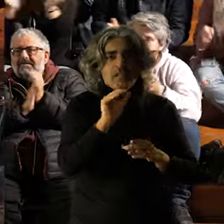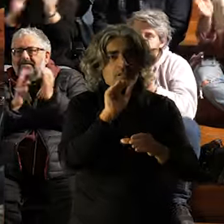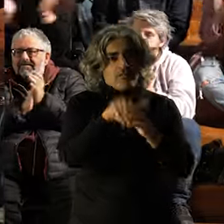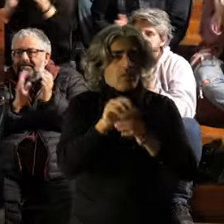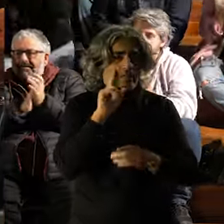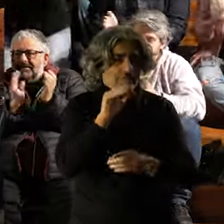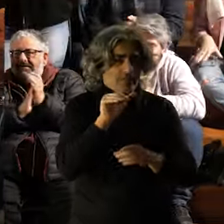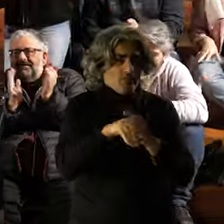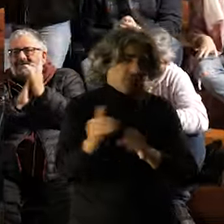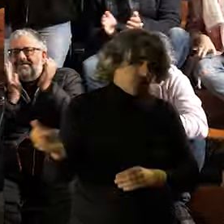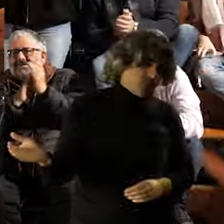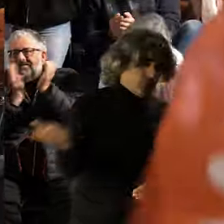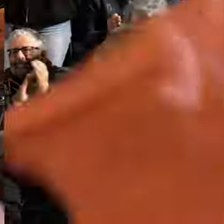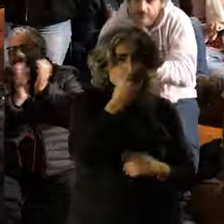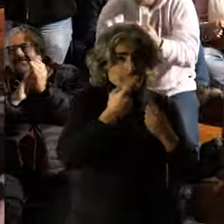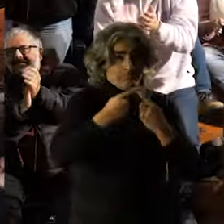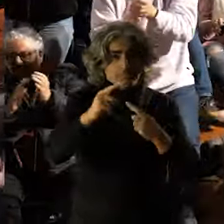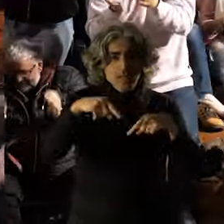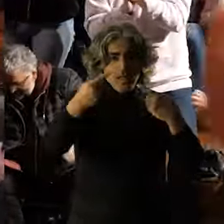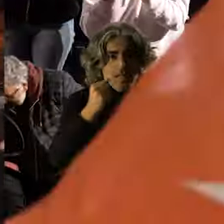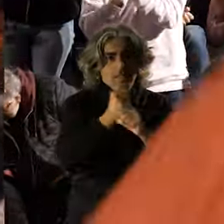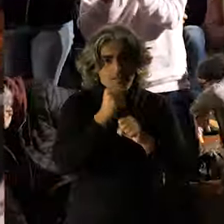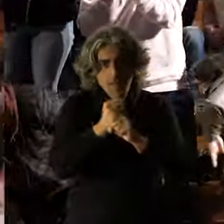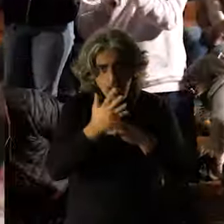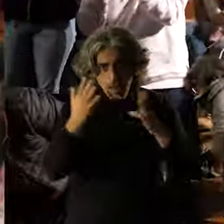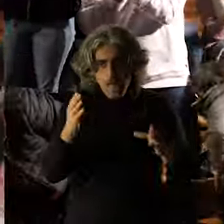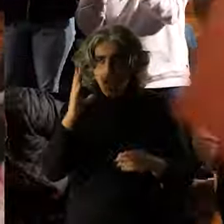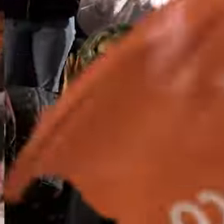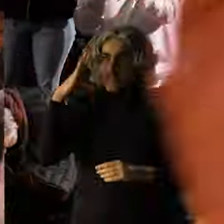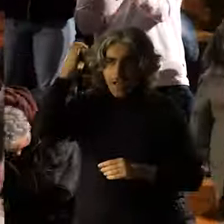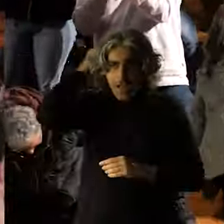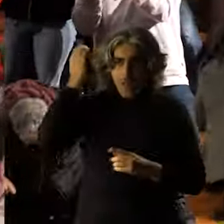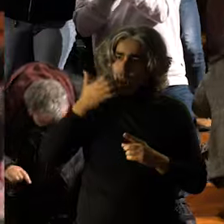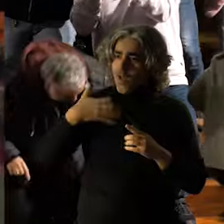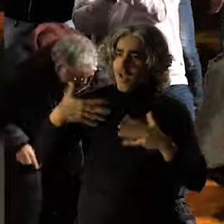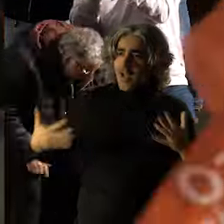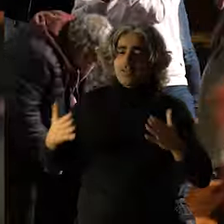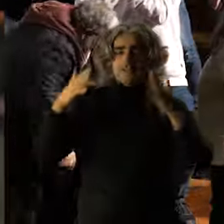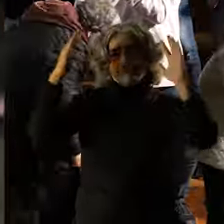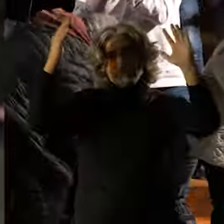Votamos. Vamos a isso. Uma semana, que grande trabalho. E a Mariana, que grande orgulho.